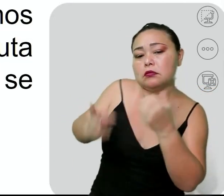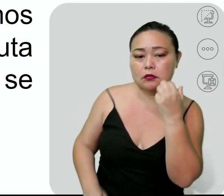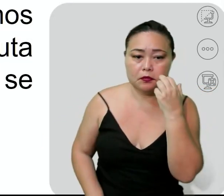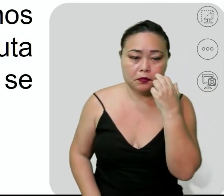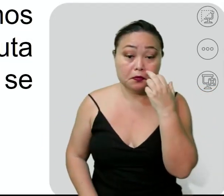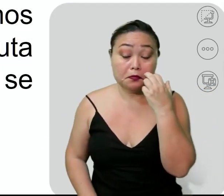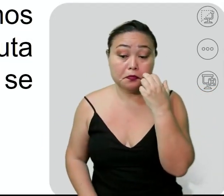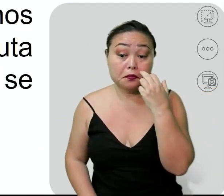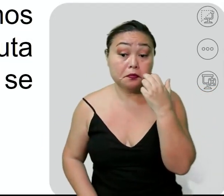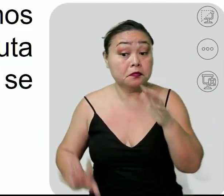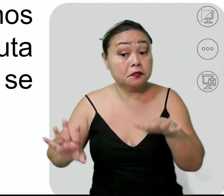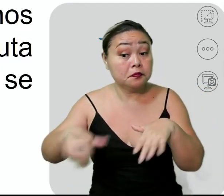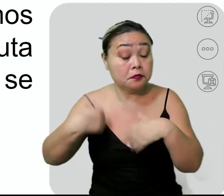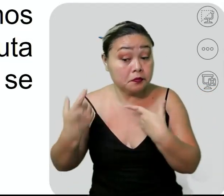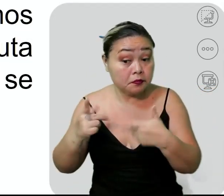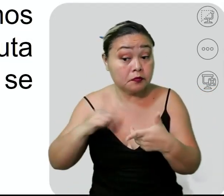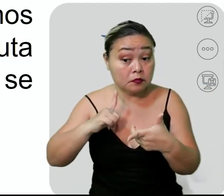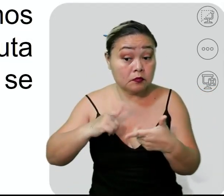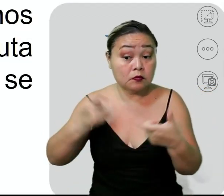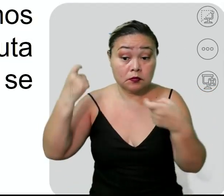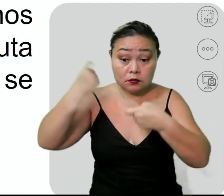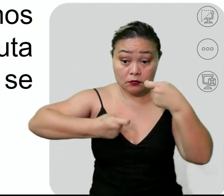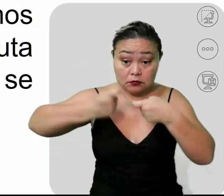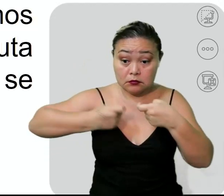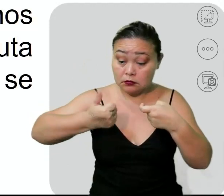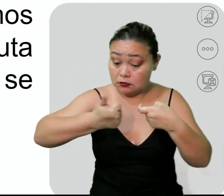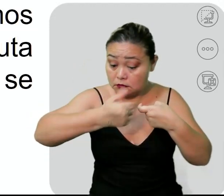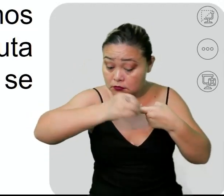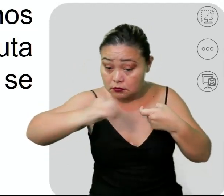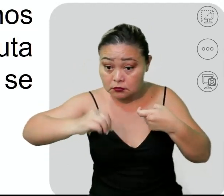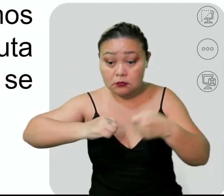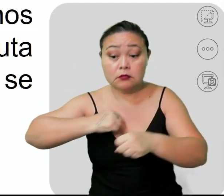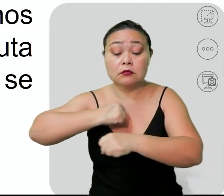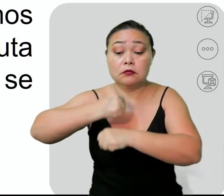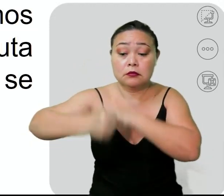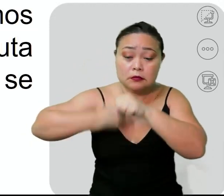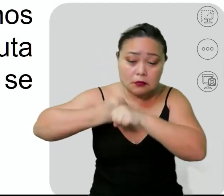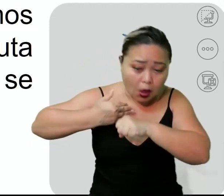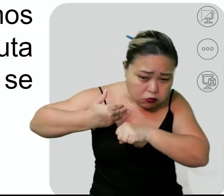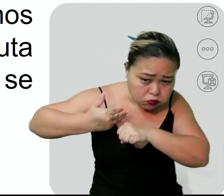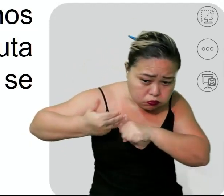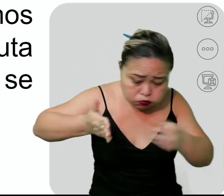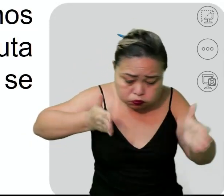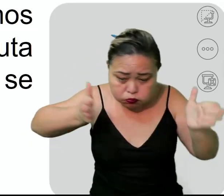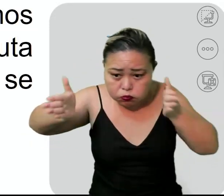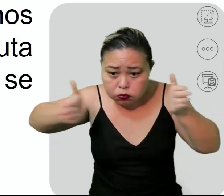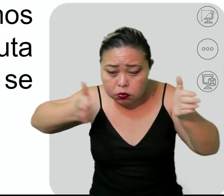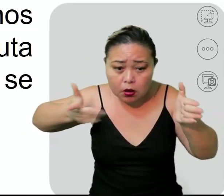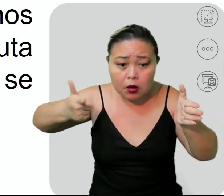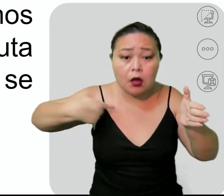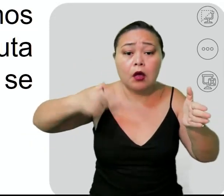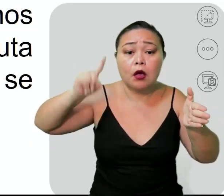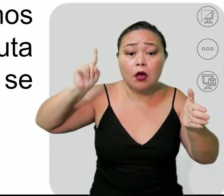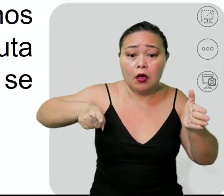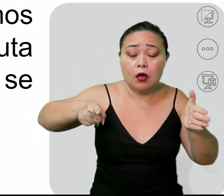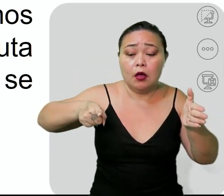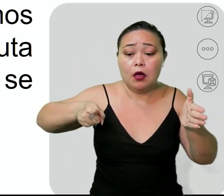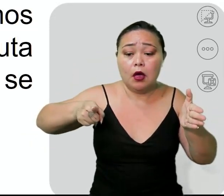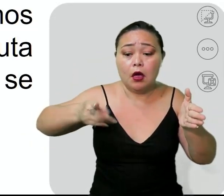Vejam, aí eu tenho a Guerra dos 100 Anos. Na verdade, essa